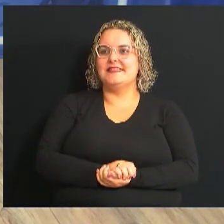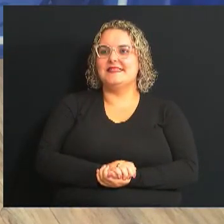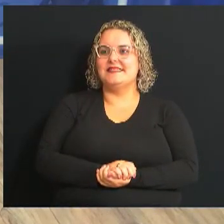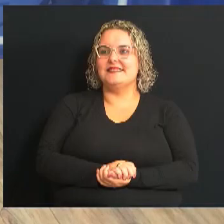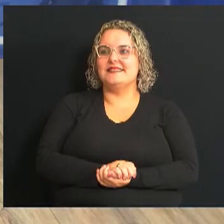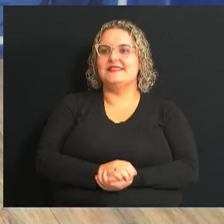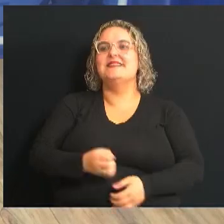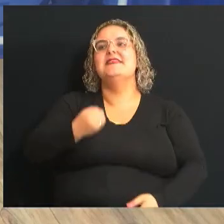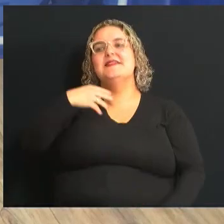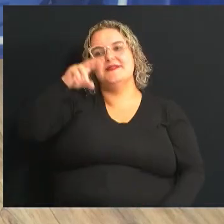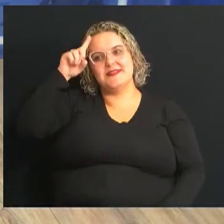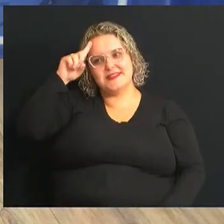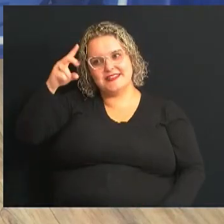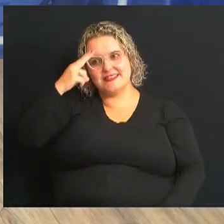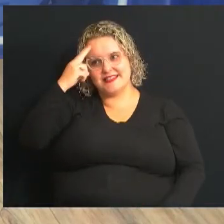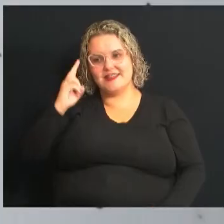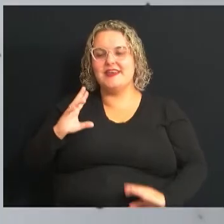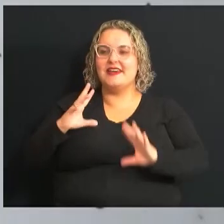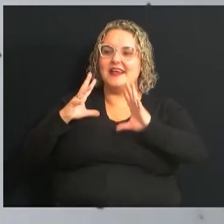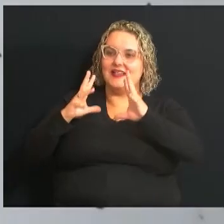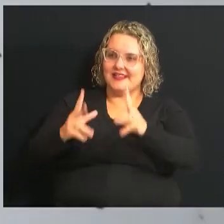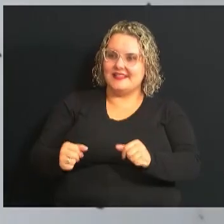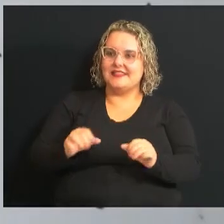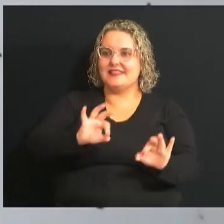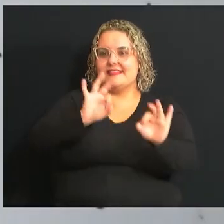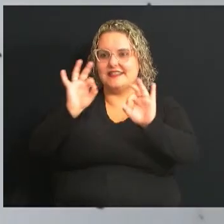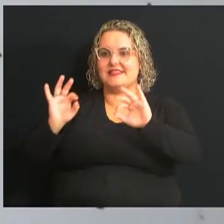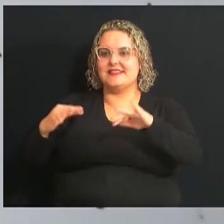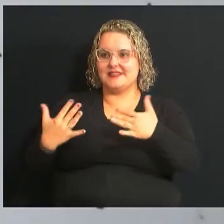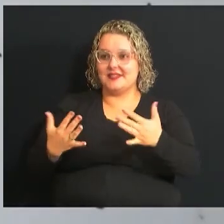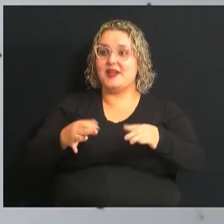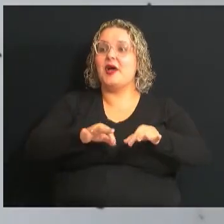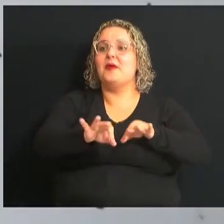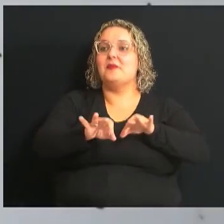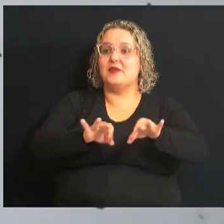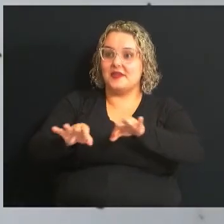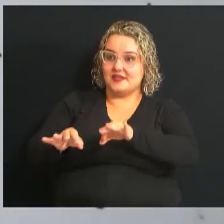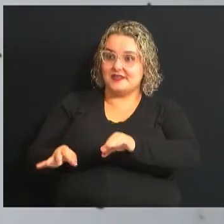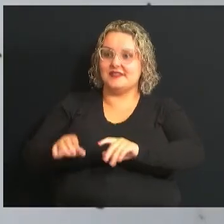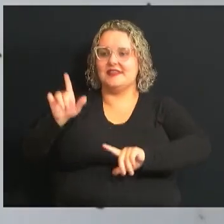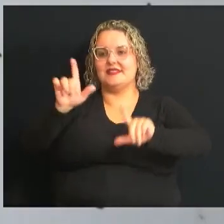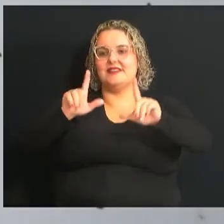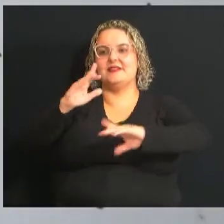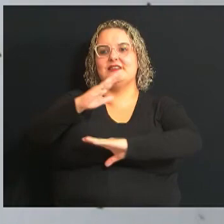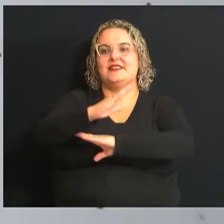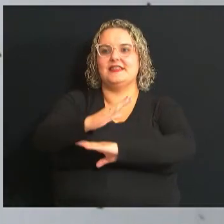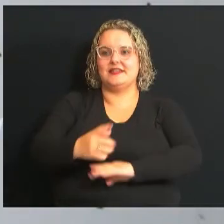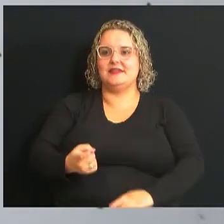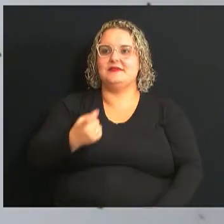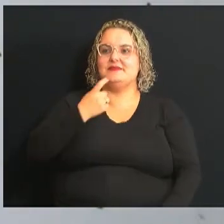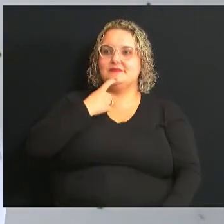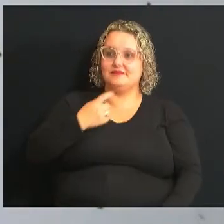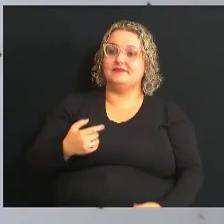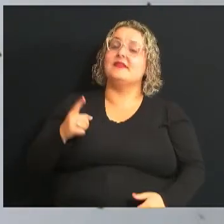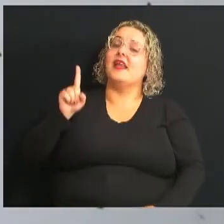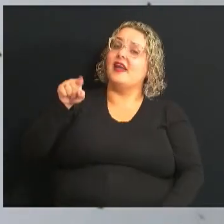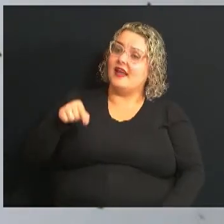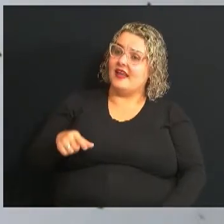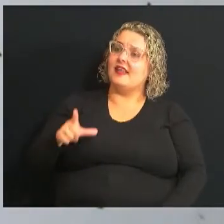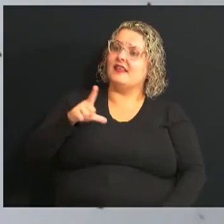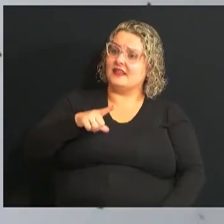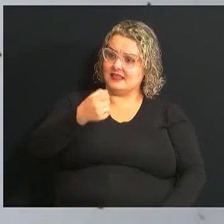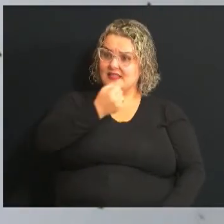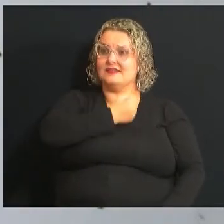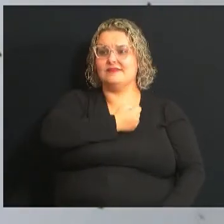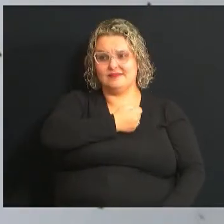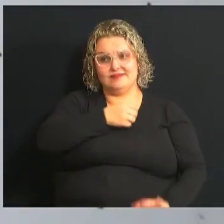Bom dia, Gabriel. Bom dia a todo mundo que está acompanhando aí a programação da TV Câmara Campinas. Gabriel, tem muito número aqui,